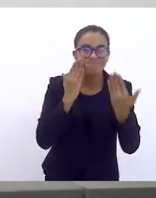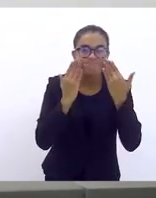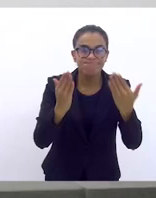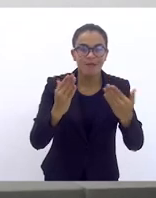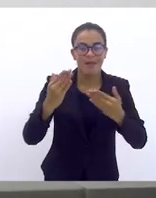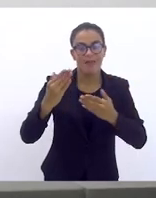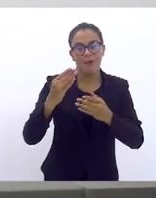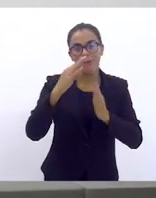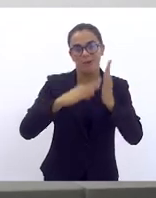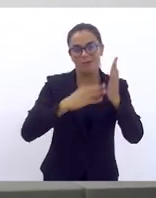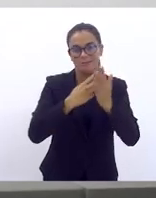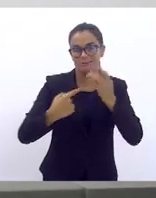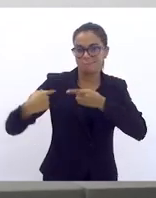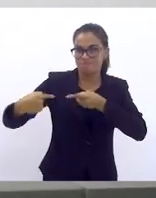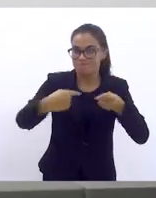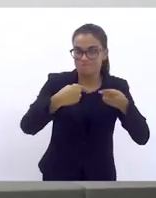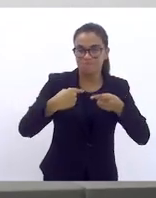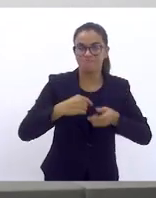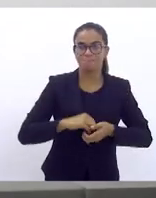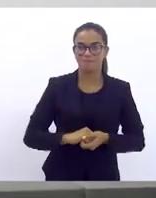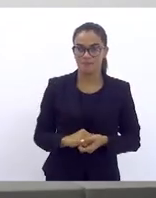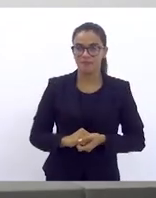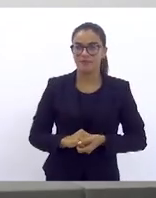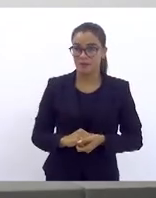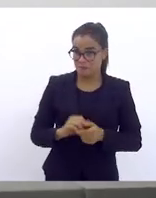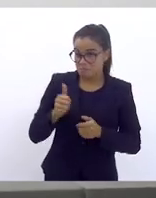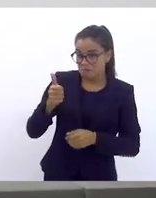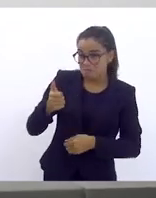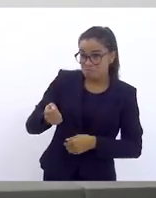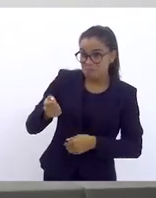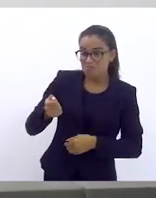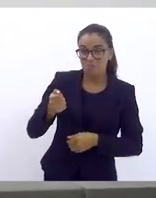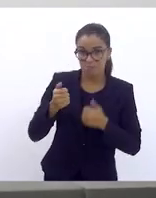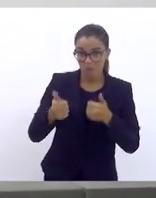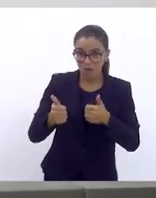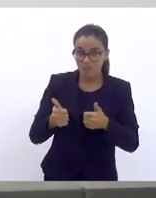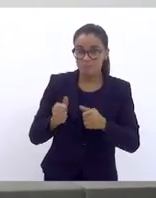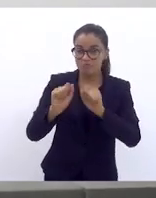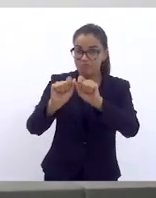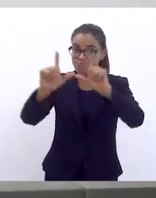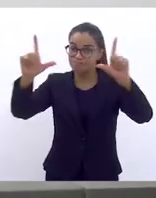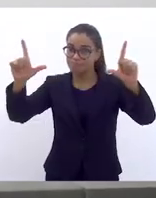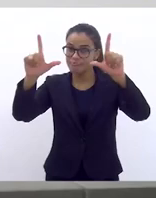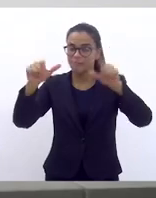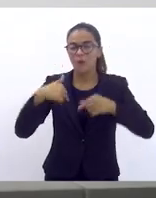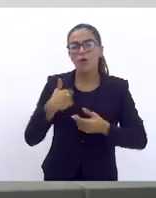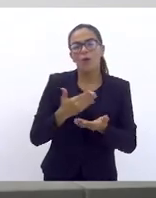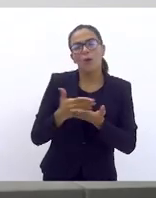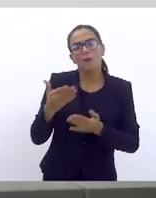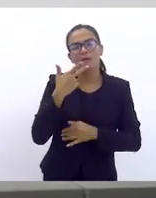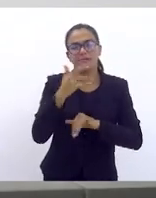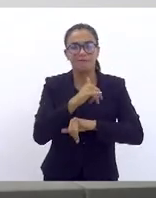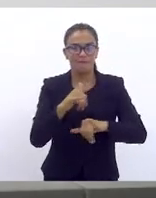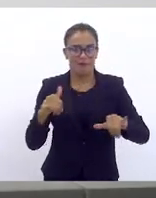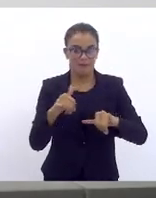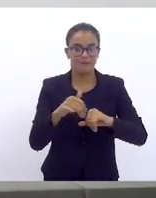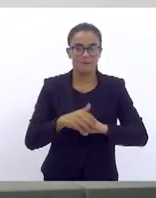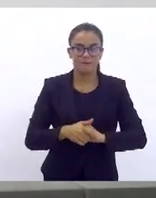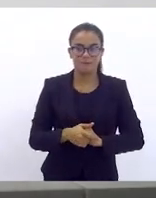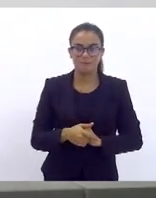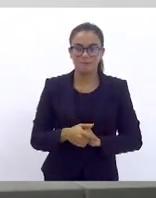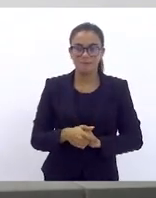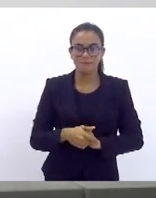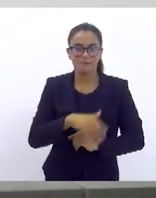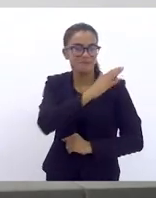então vai lá eu queria começar dizendo que tem uma